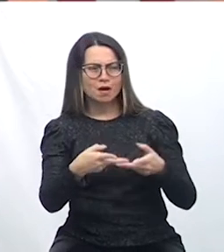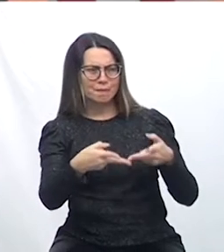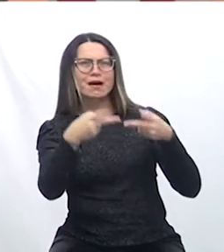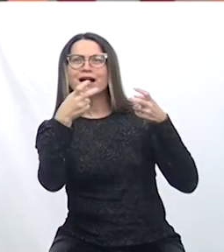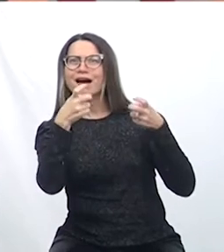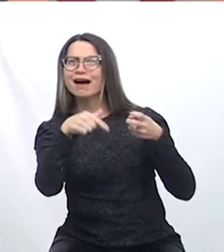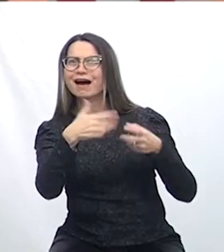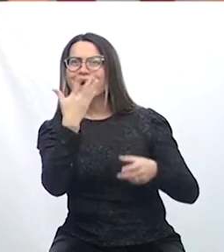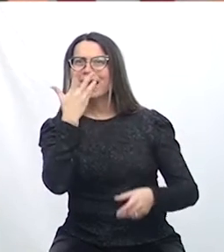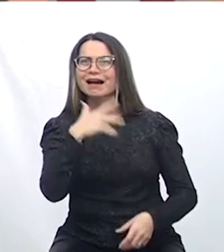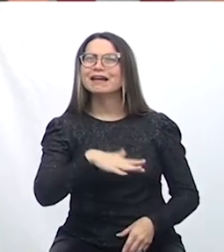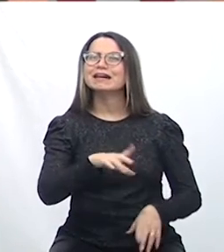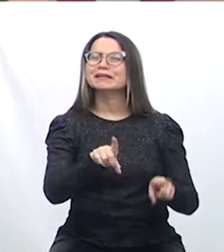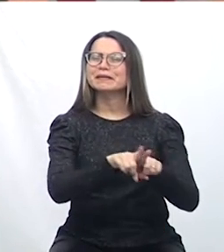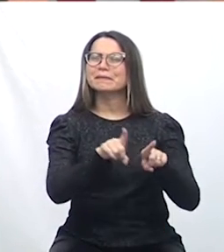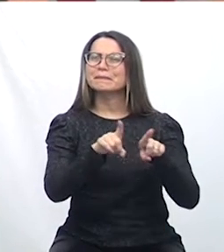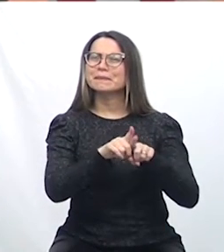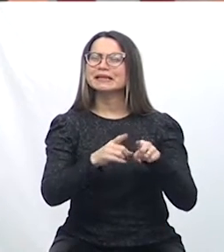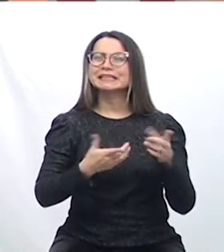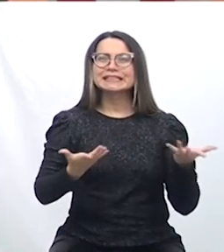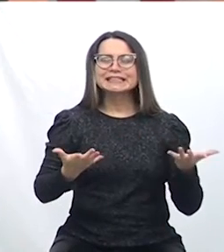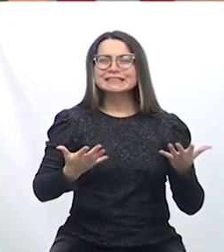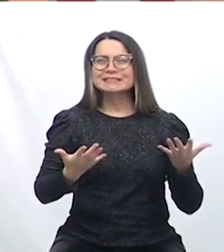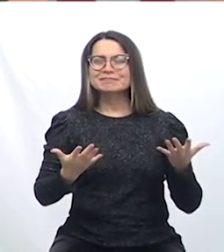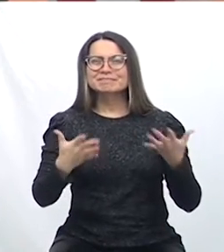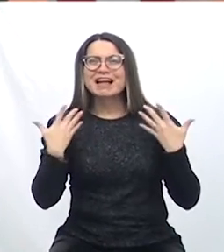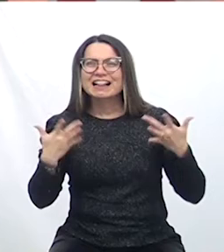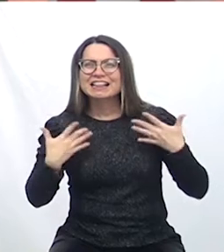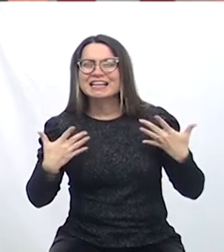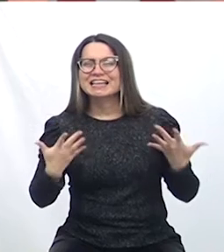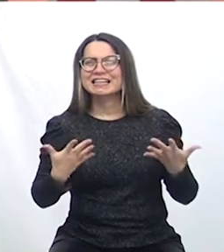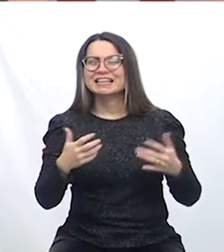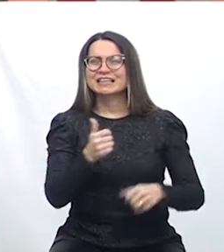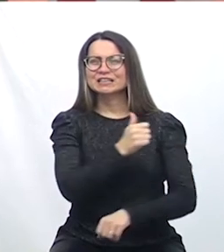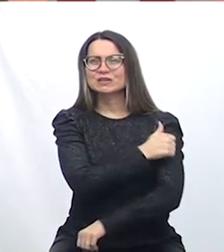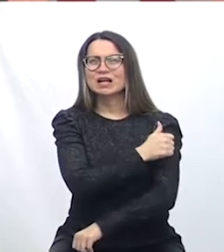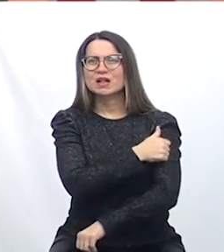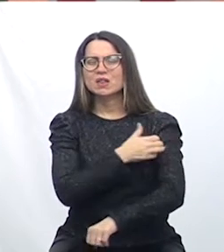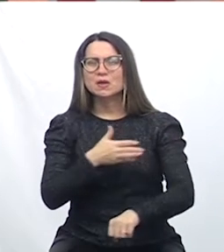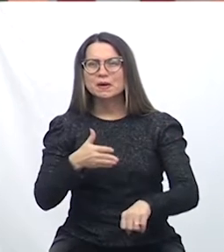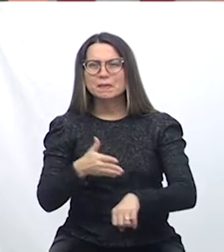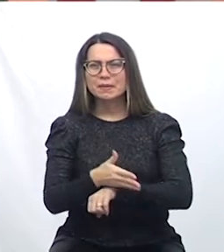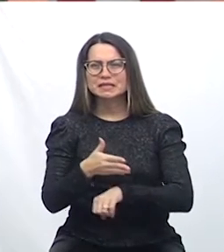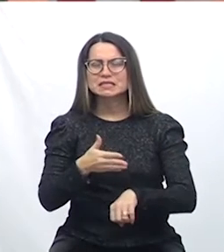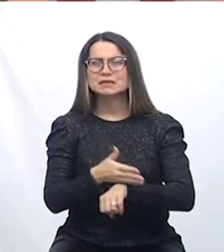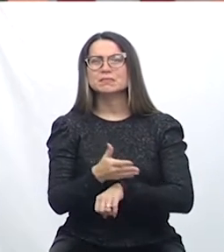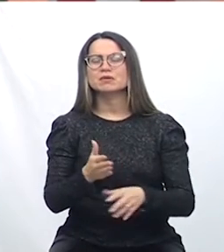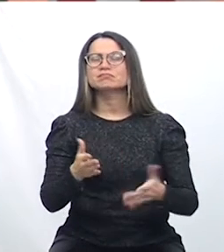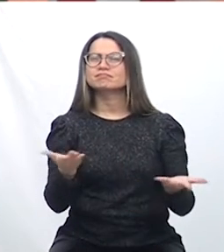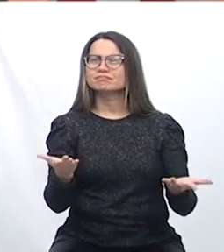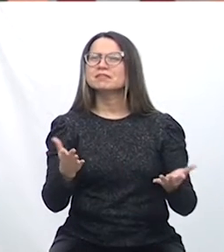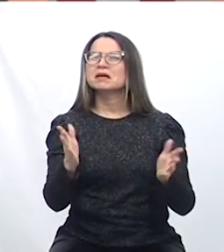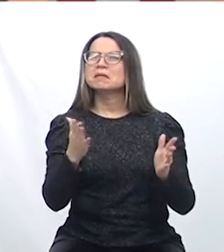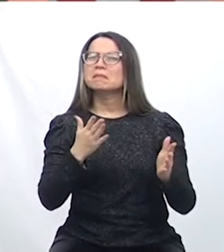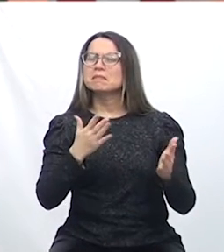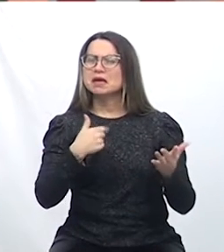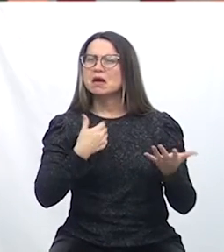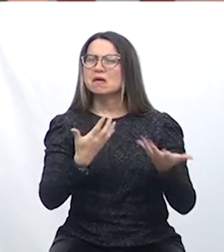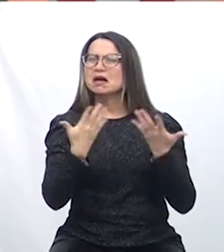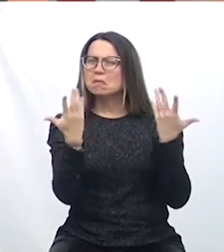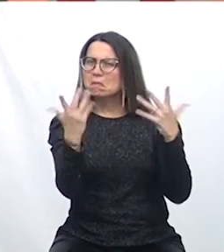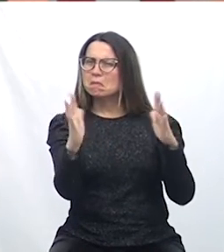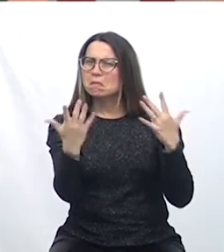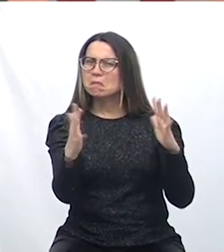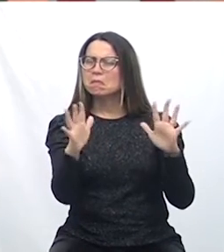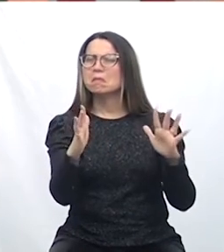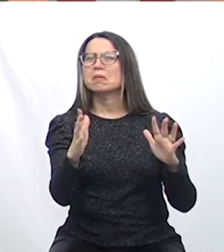ansiedade, aquela animação de todos os alunos que participaram, as escolas. Aliás, um parabéns para todas as